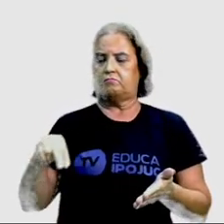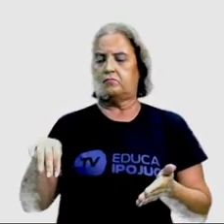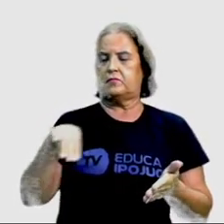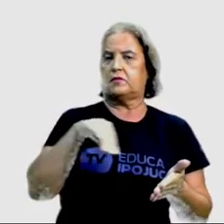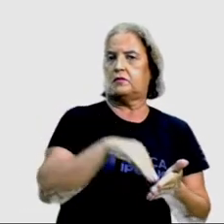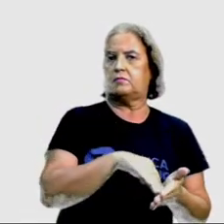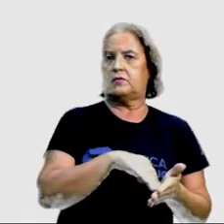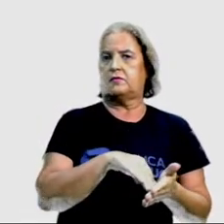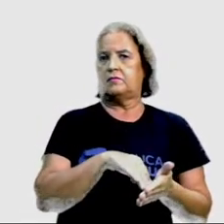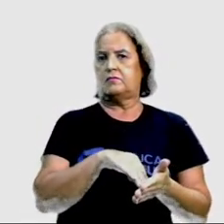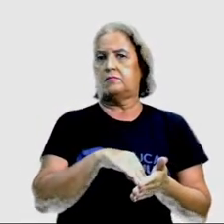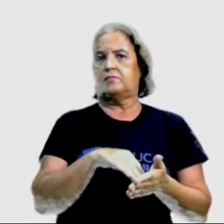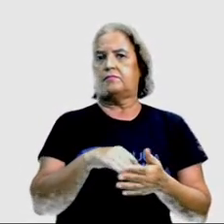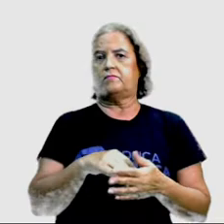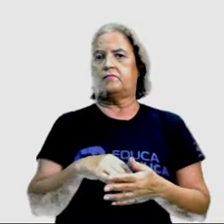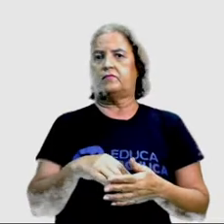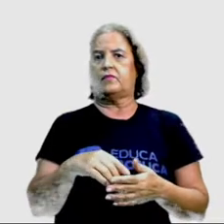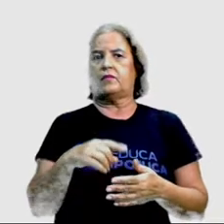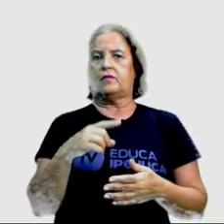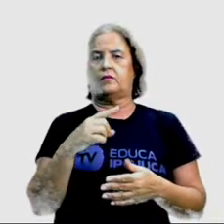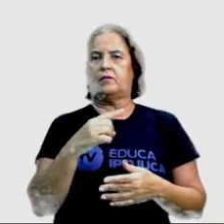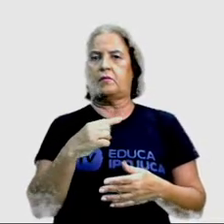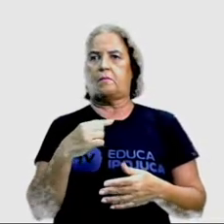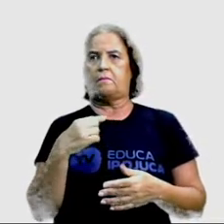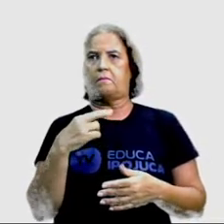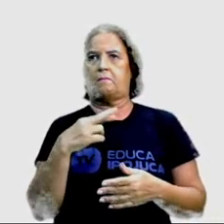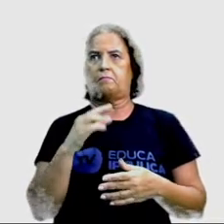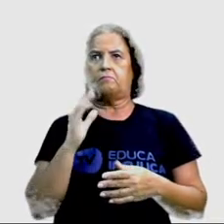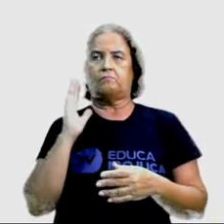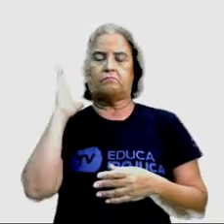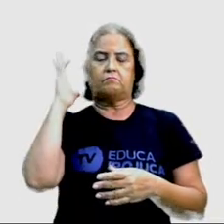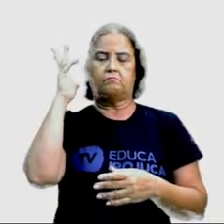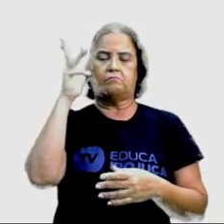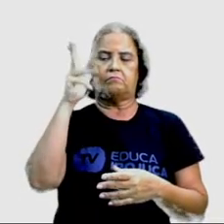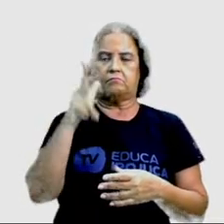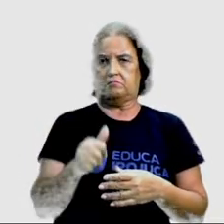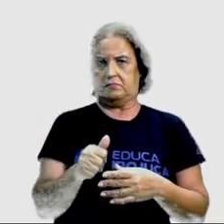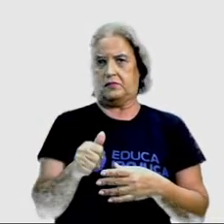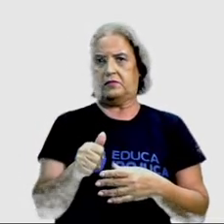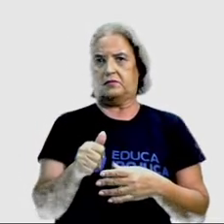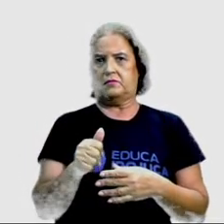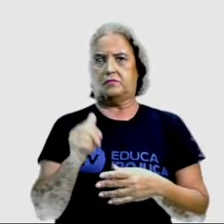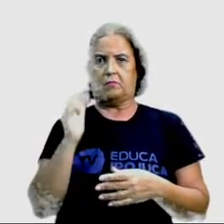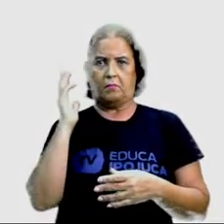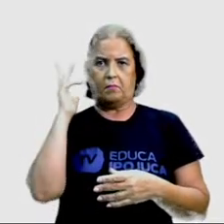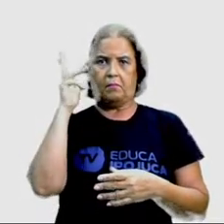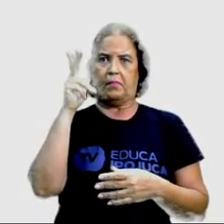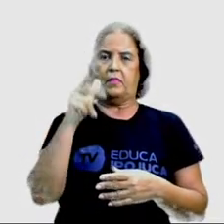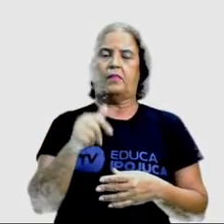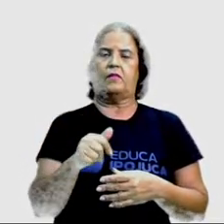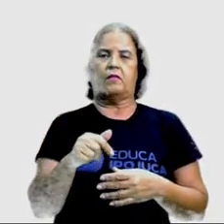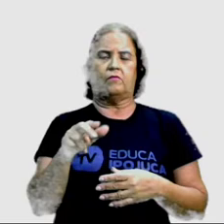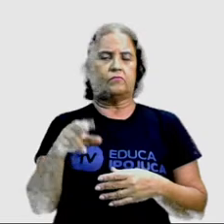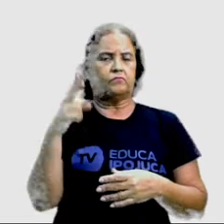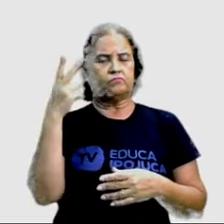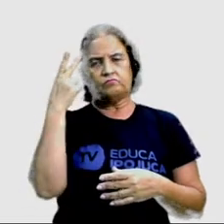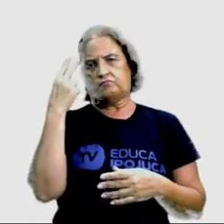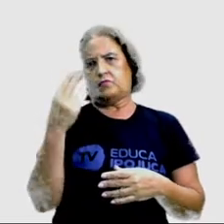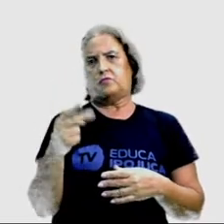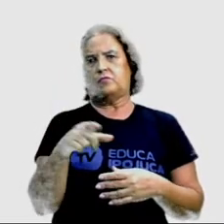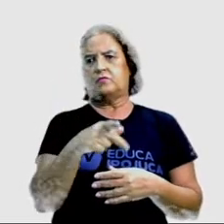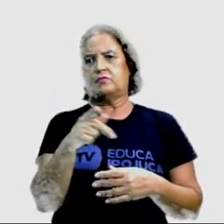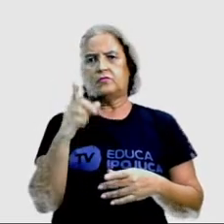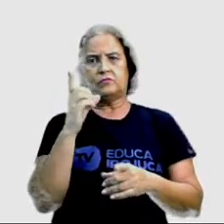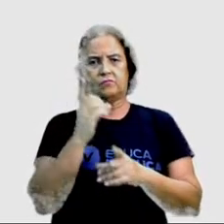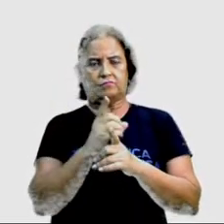caminho. Midnight, meia-noite. Não está aqui esse exemplo, mas eu falei porque é bastante comum de vocês encontrarem por